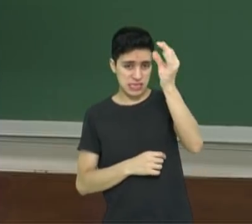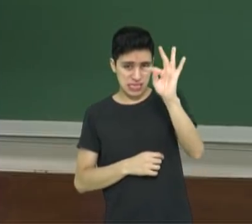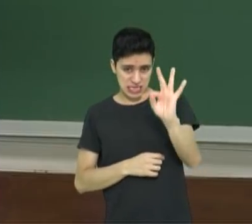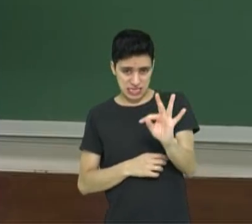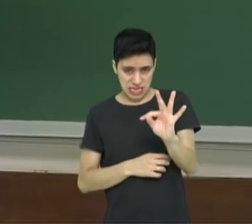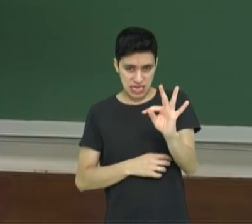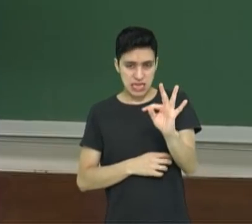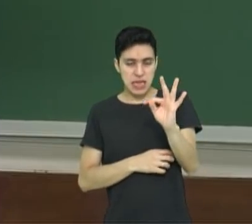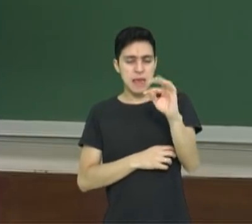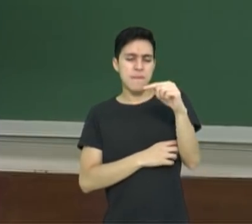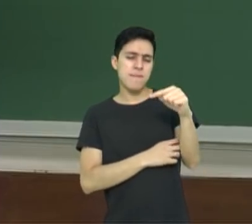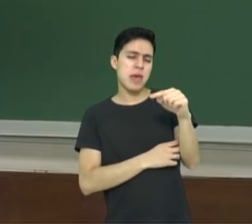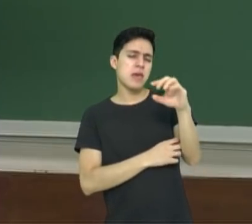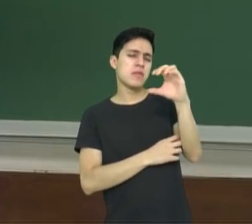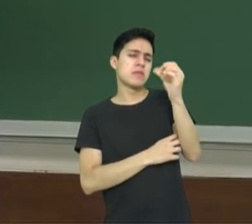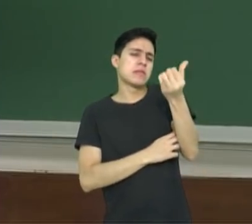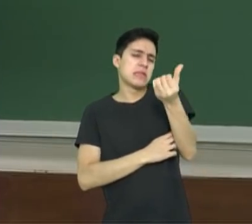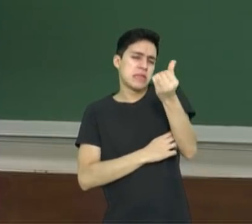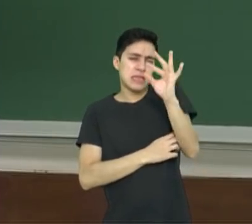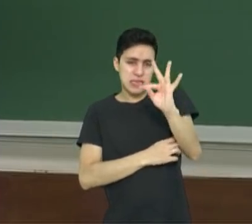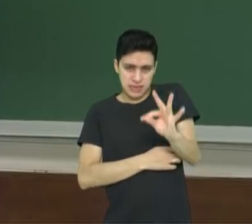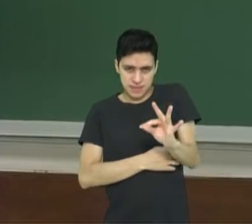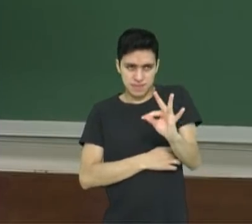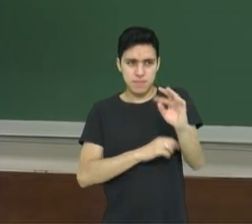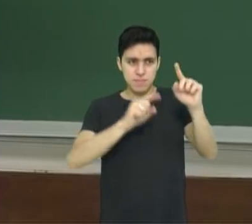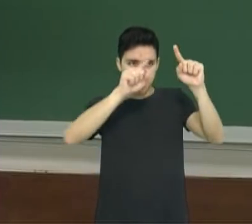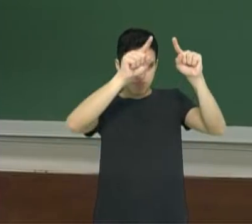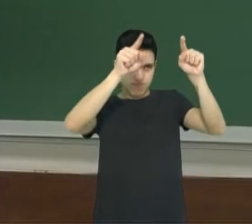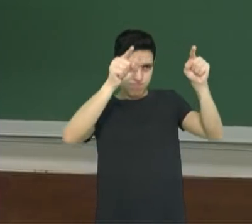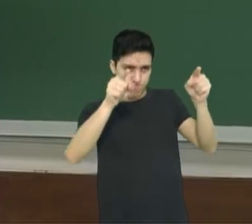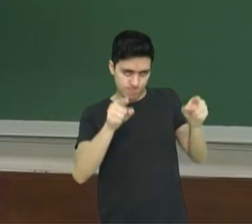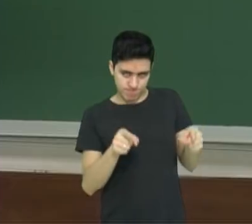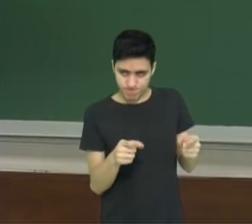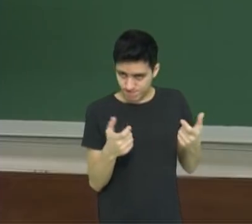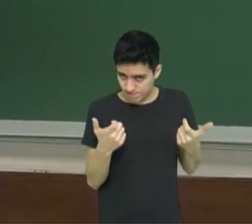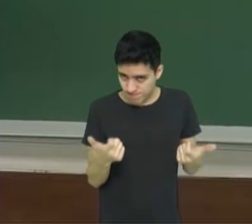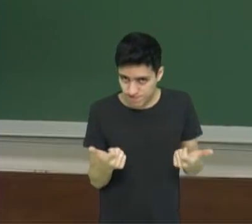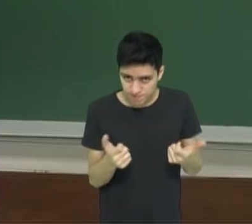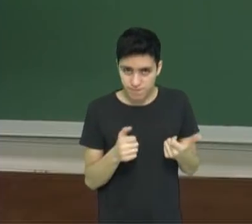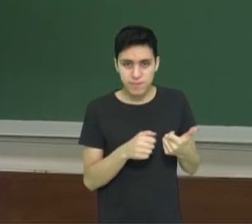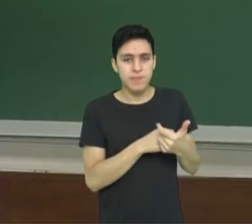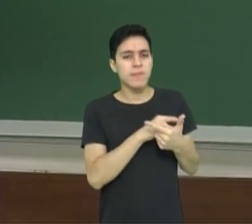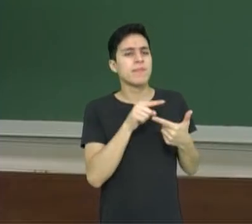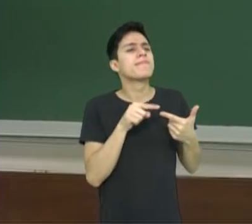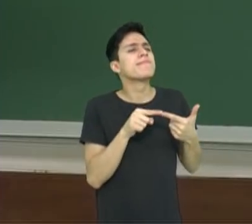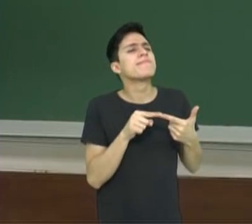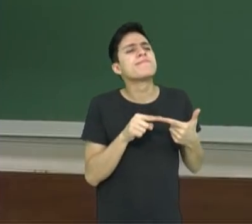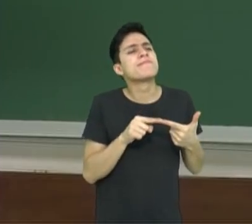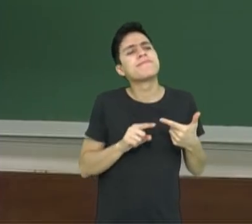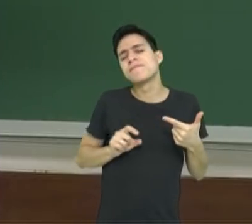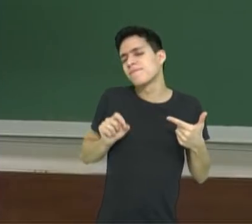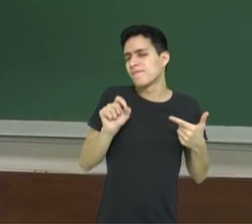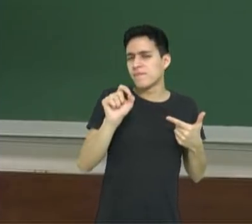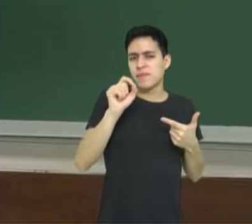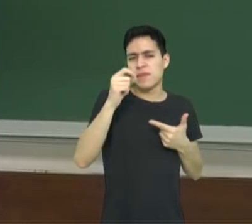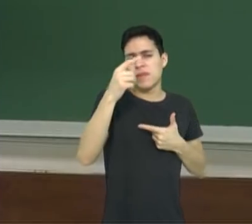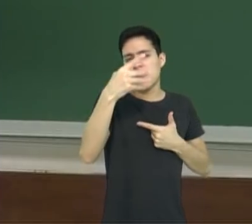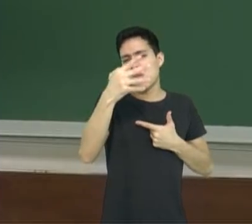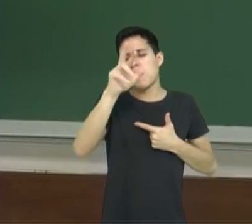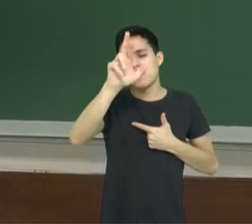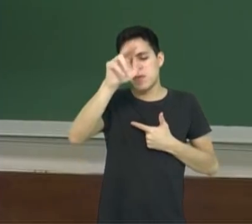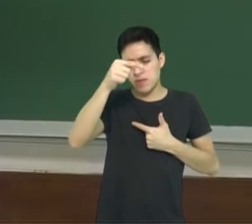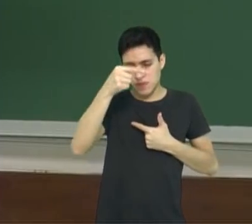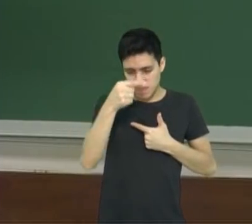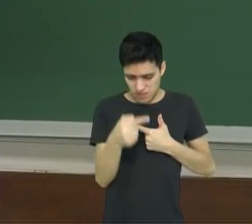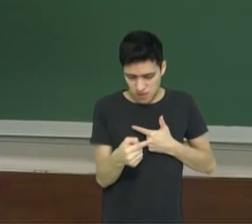com menos 6T, que é o que está aqui no primeiro parênteses. Mais, eu vou somar o 4R